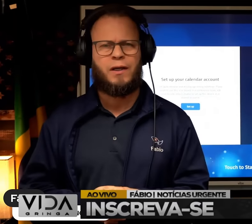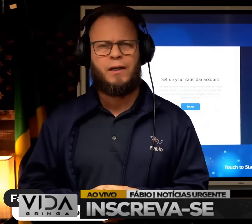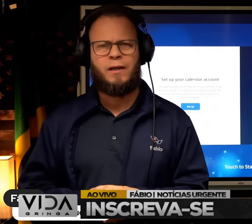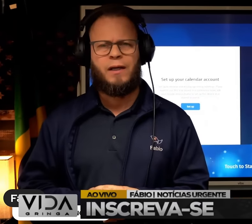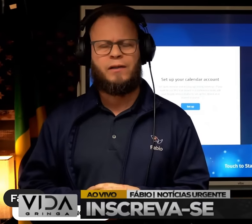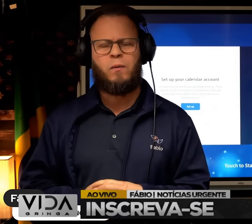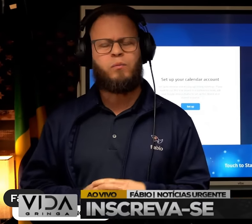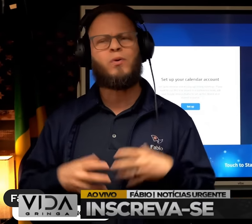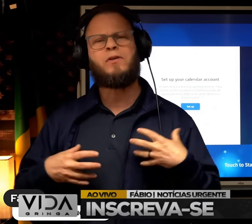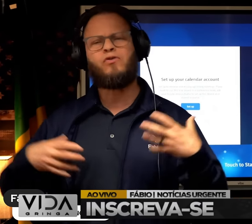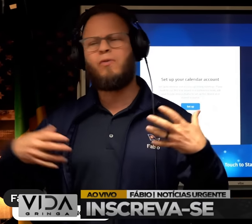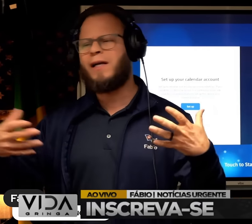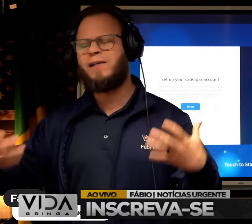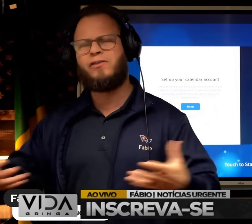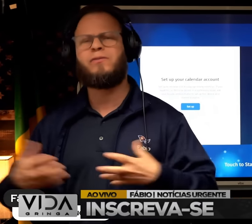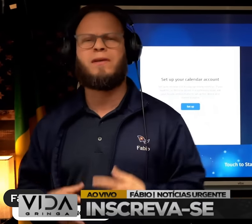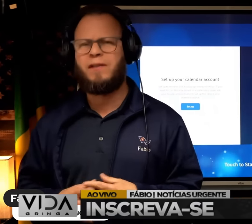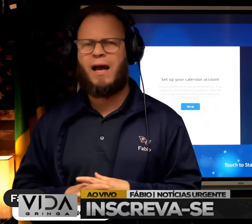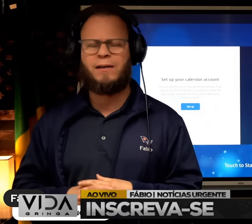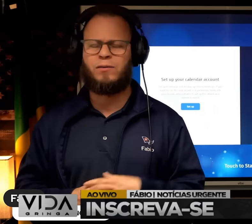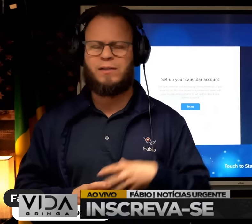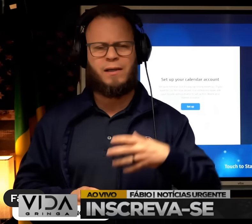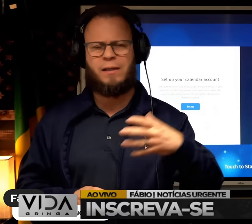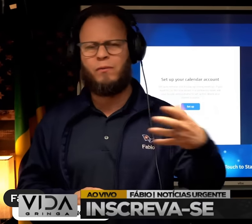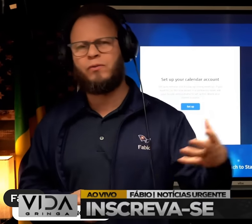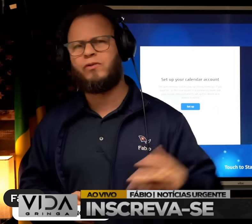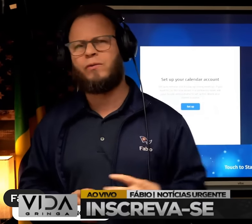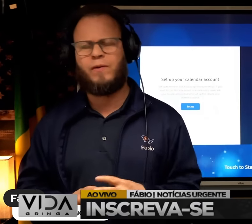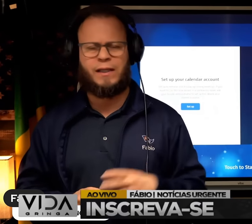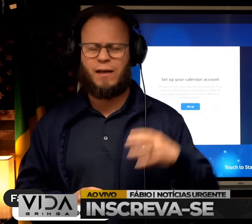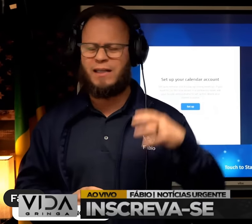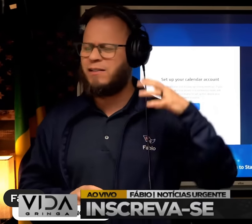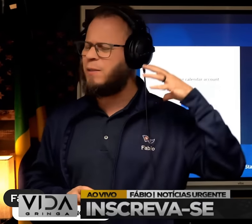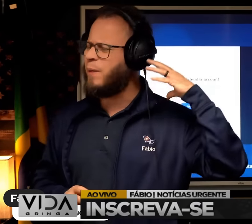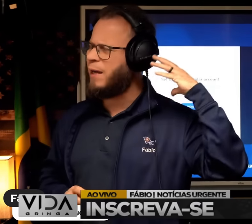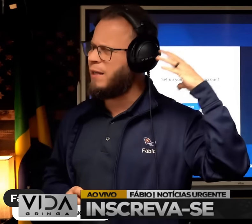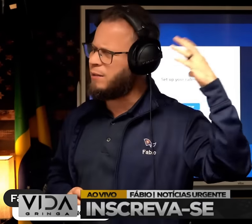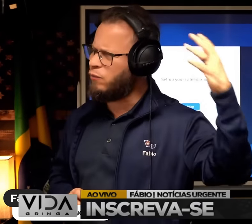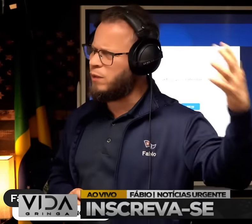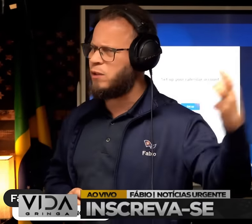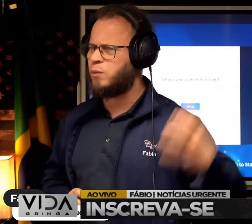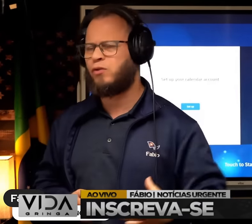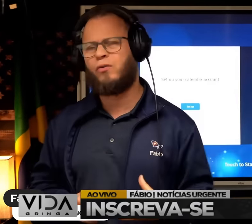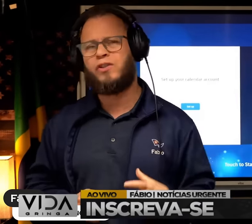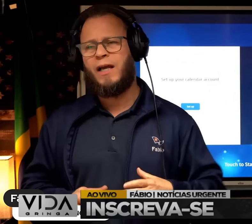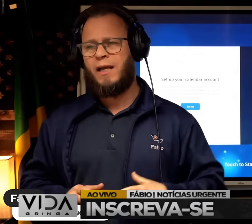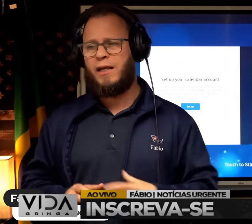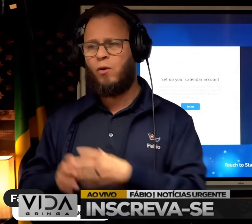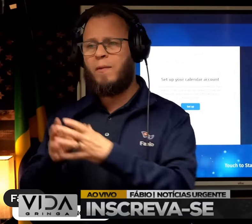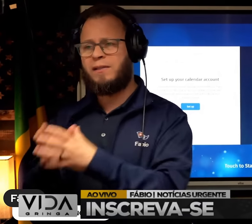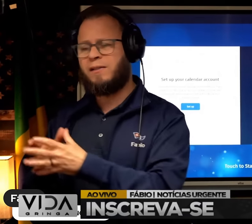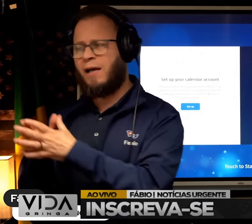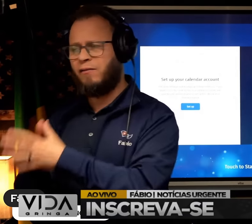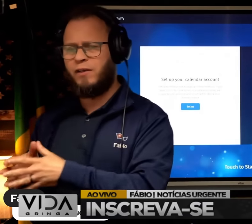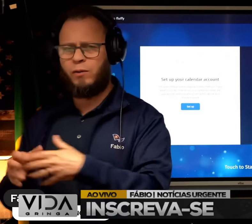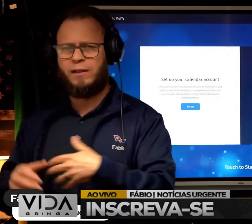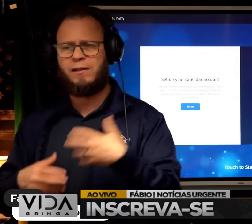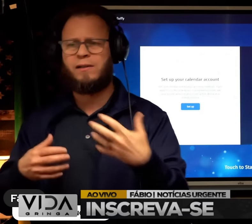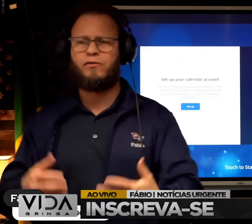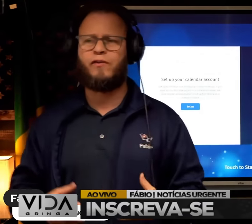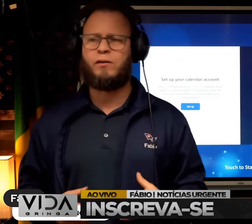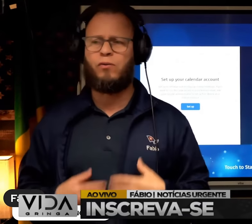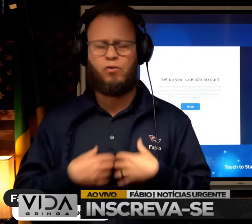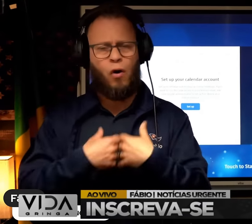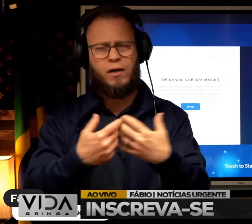bastidores. Então, por isso eu acredito na virada. Eu sei que muitos não vão acreditar. A gente tem que parar de dar ouvido a essas pessoas e começar a ver o que está